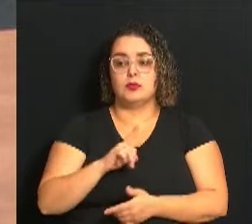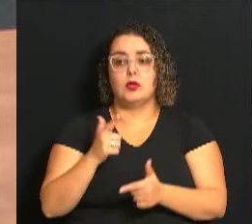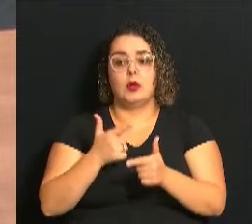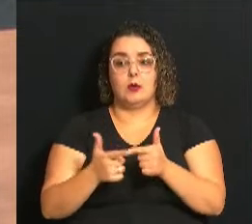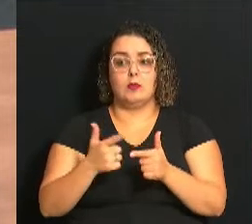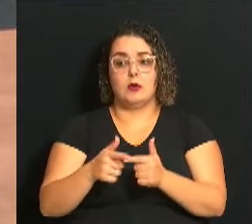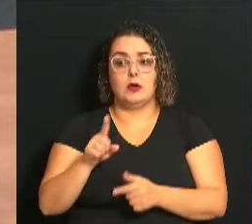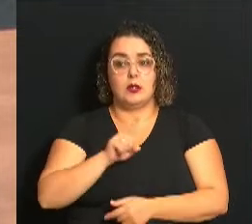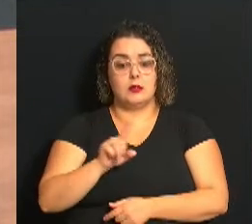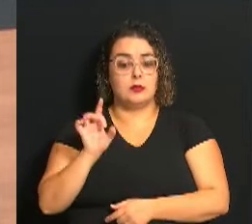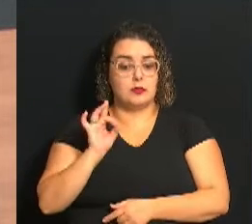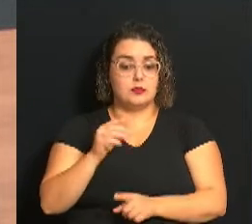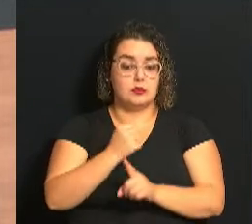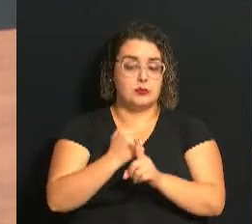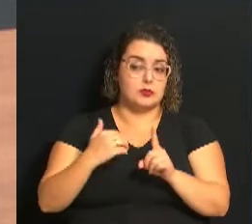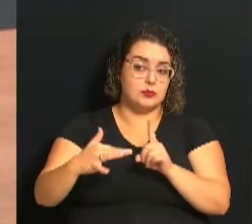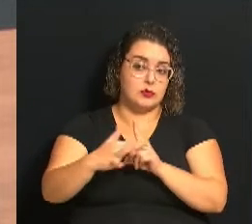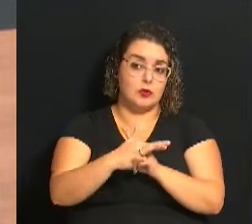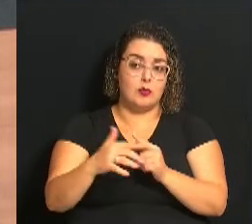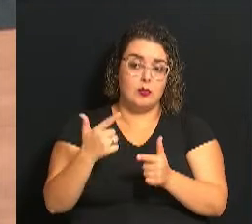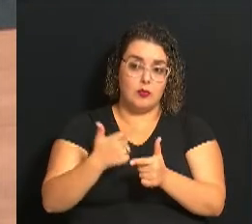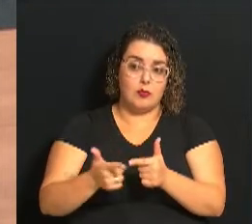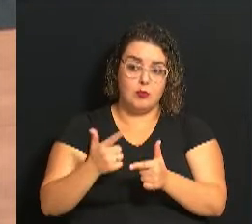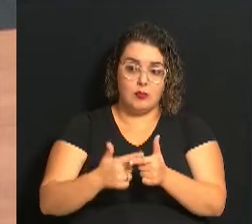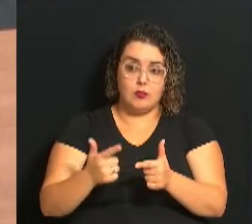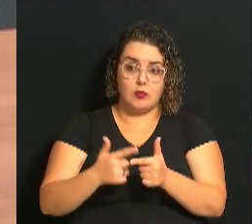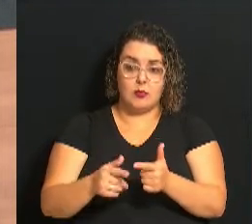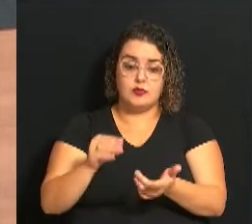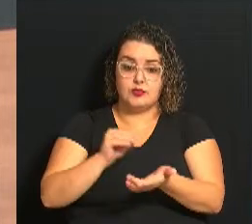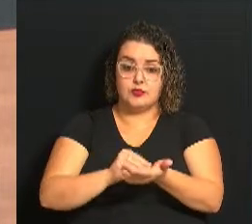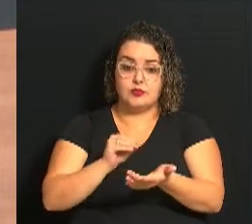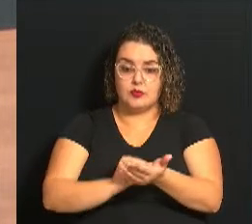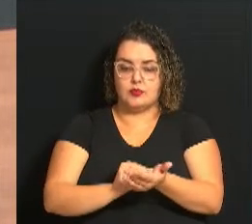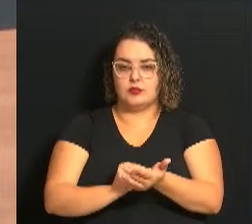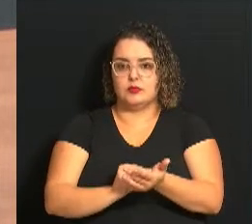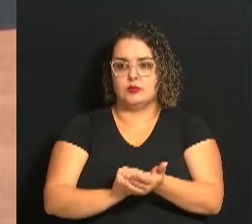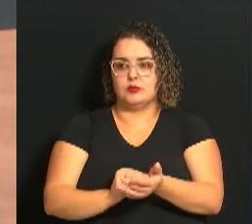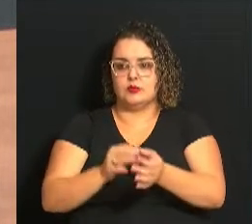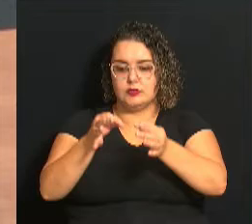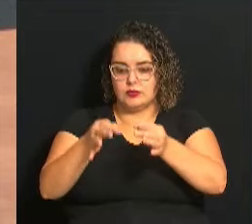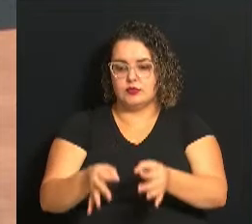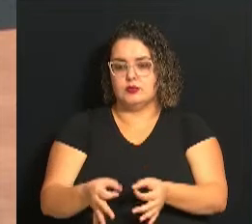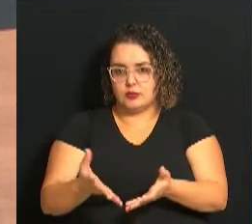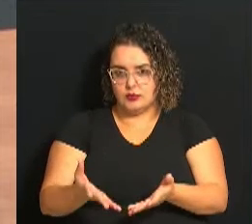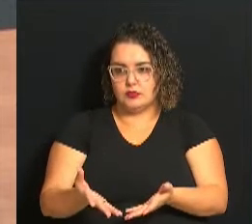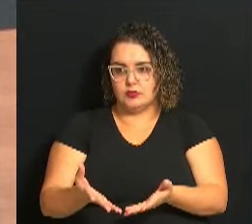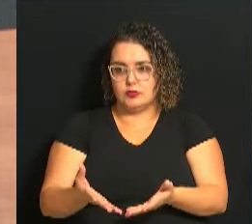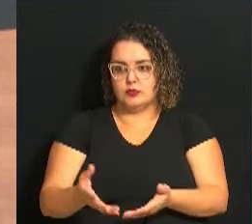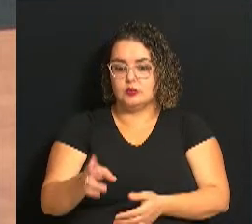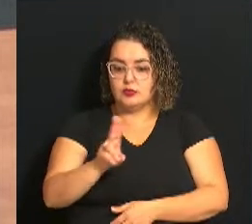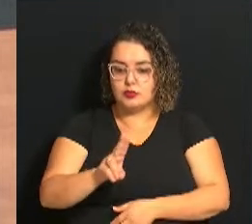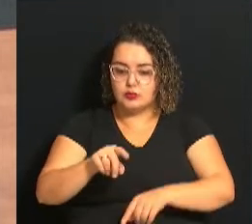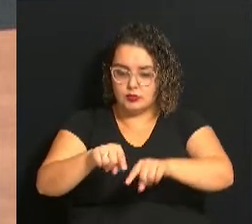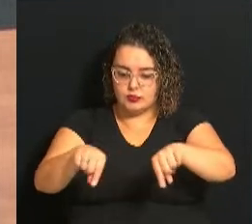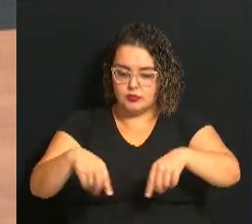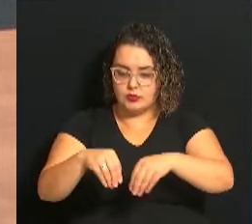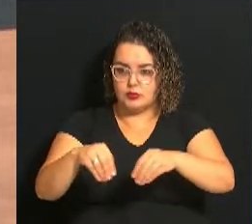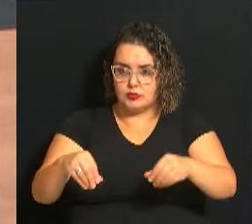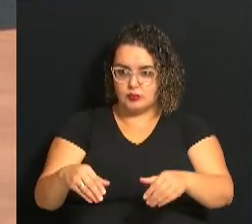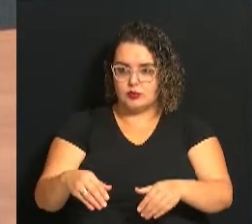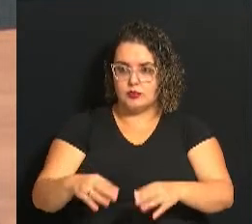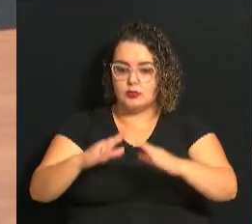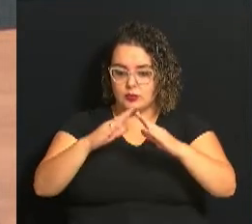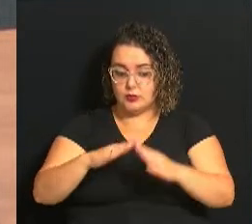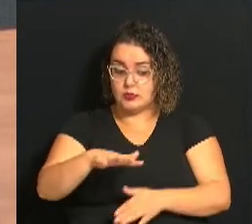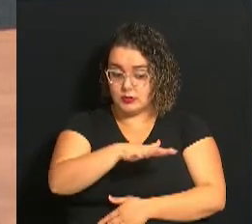só social, mas um problema de irregularidade na forma de ocupação desse solo. Se um morador que está nessa